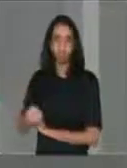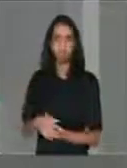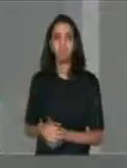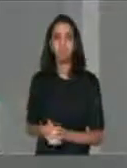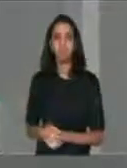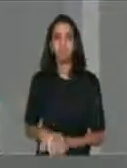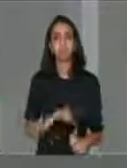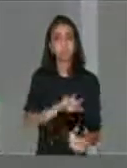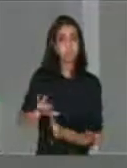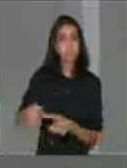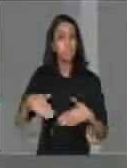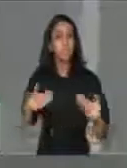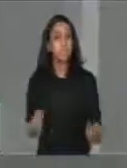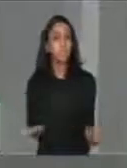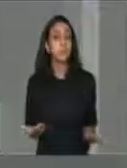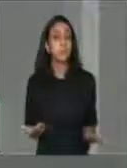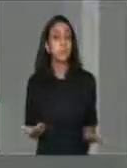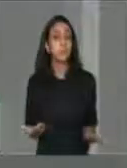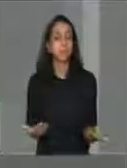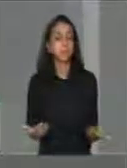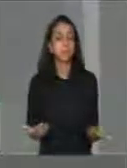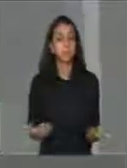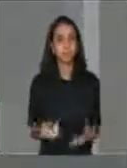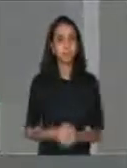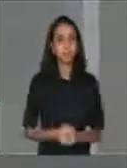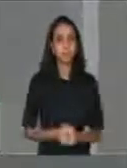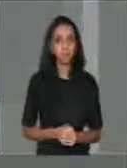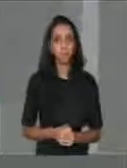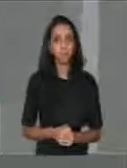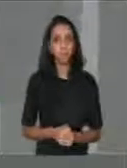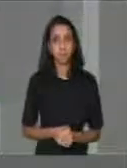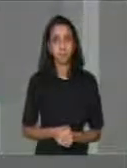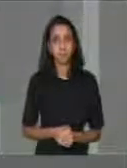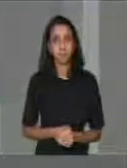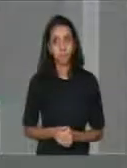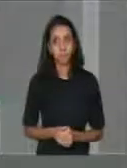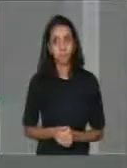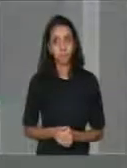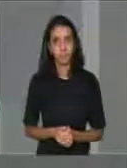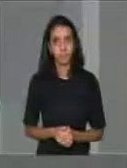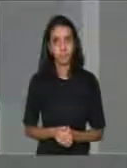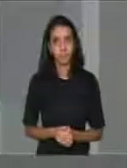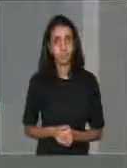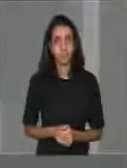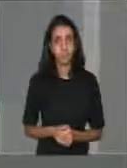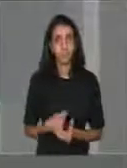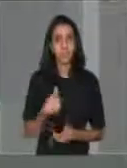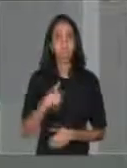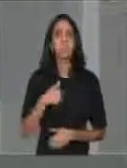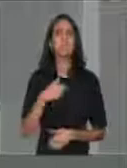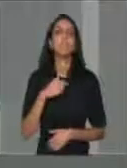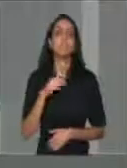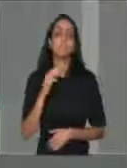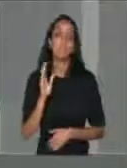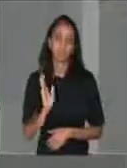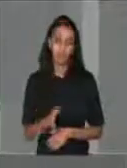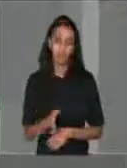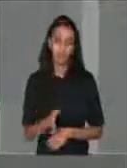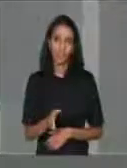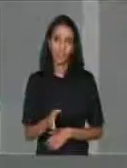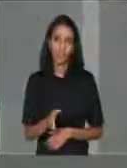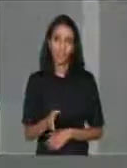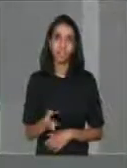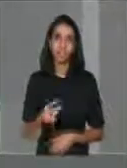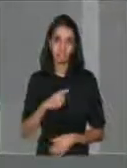República. Então, quero dizer apenas que a minha condição já foi poetizada, não